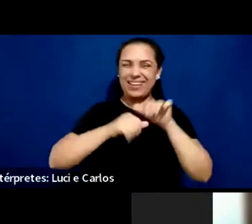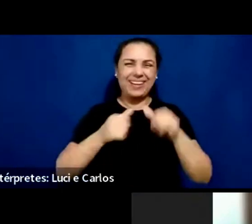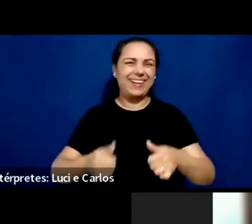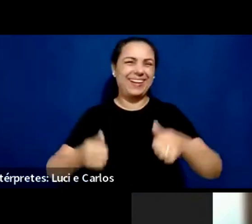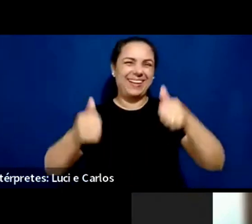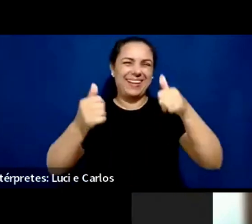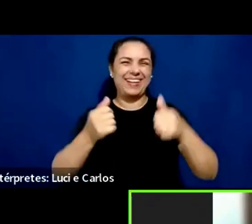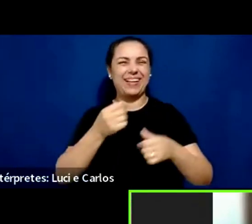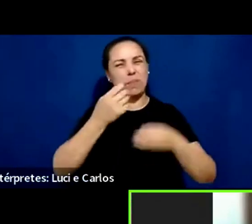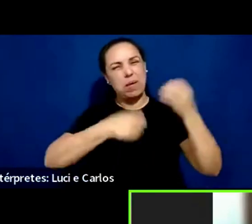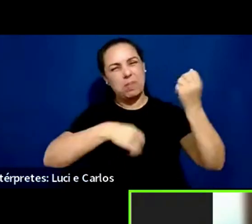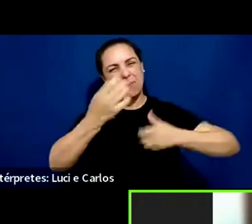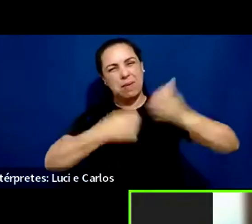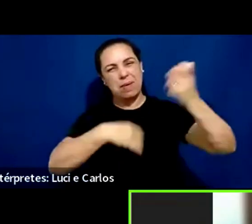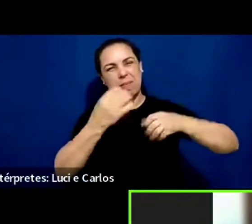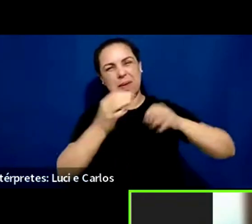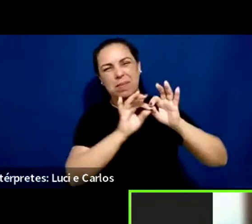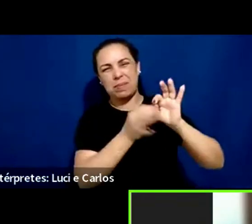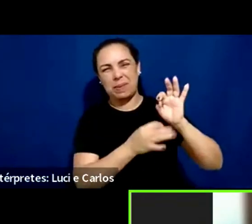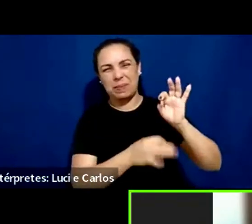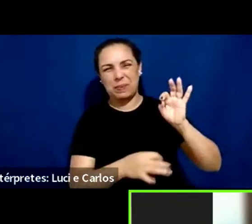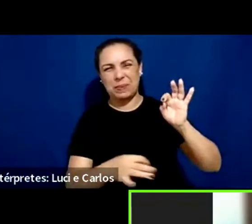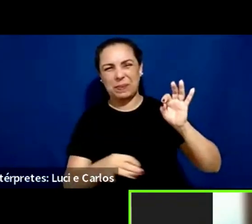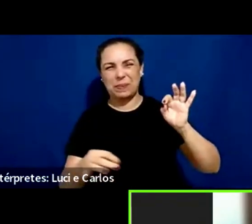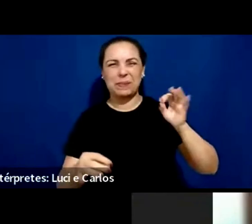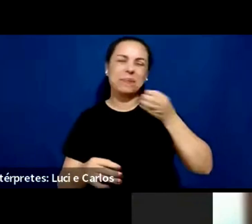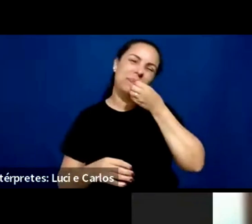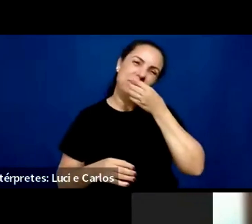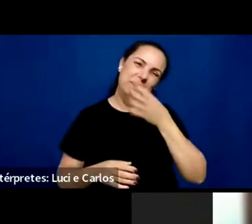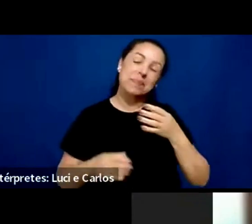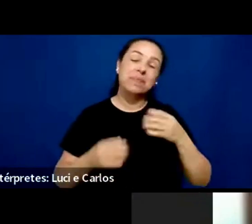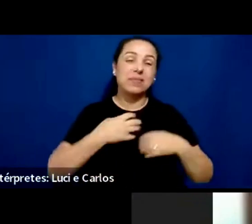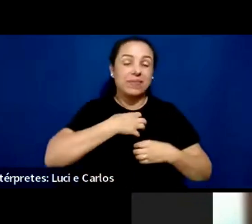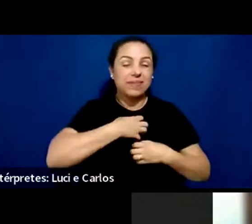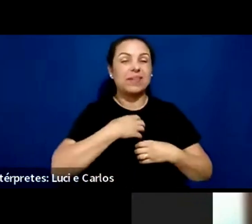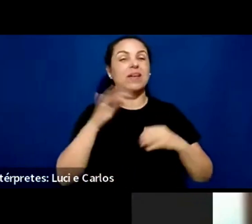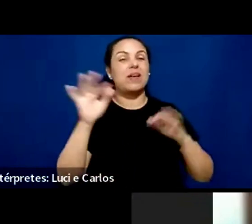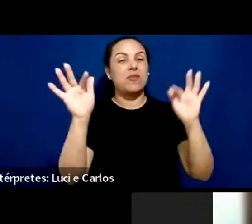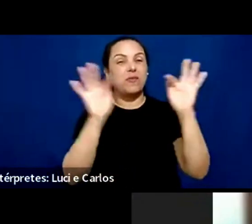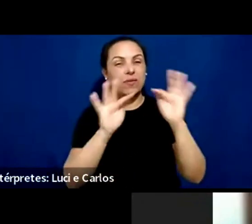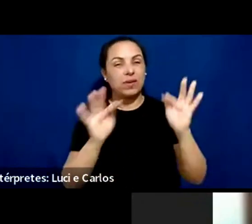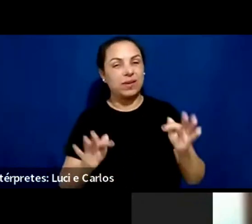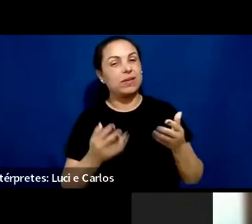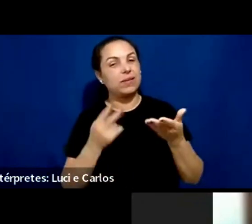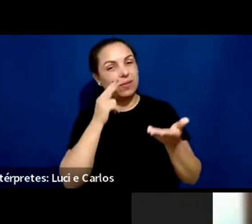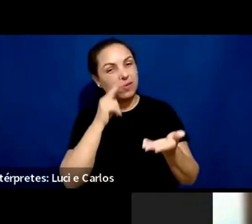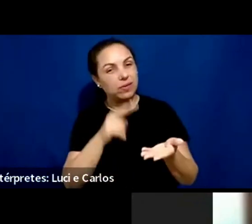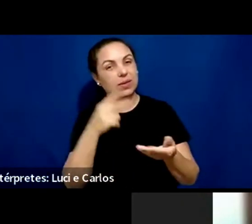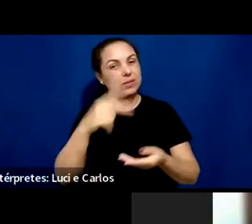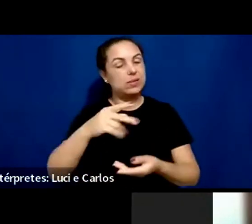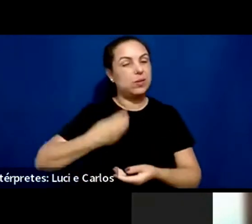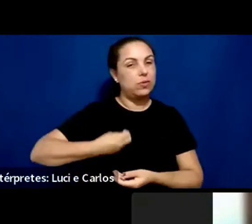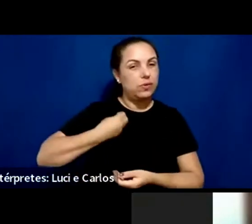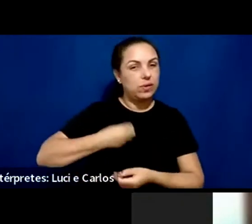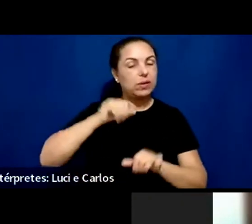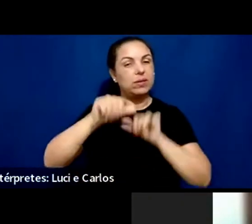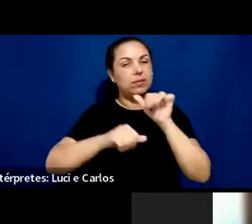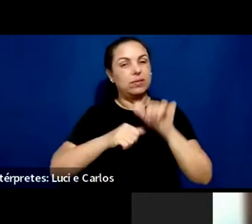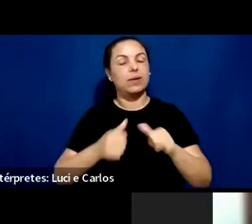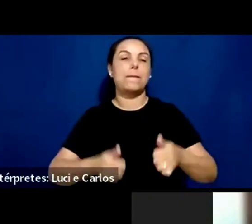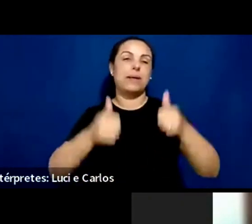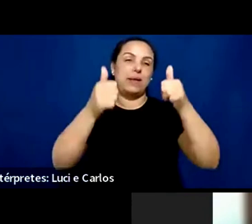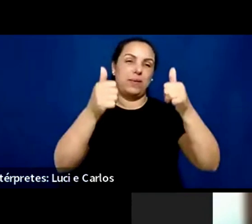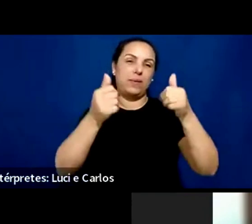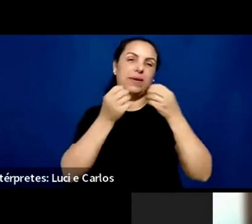deixar... Muito obrigada. Nós estamos felizes aqui pelo seu depoimento, tá? E